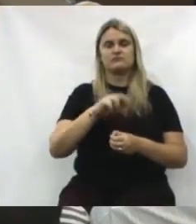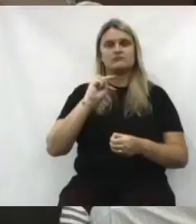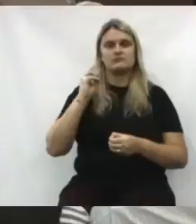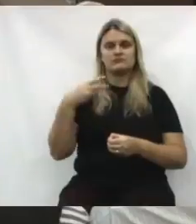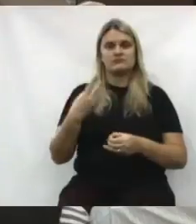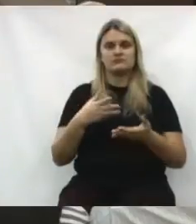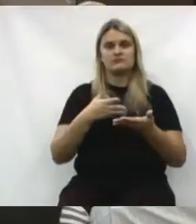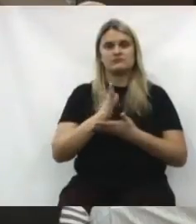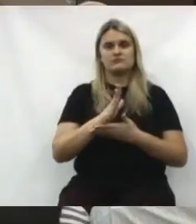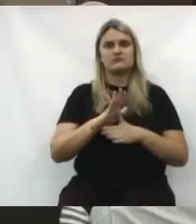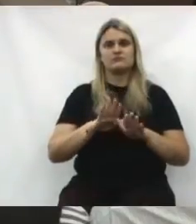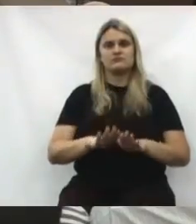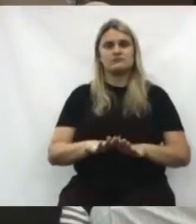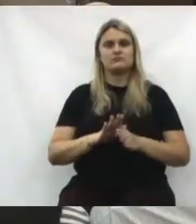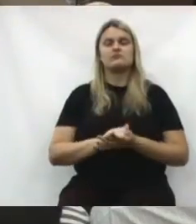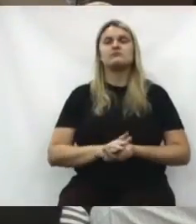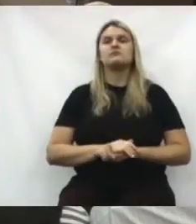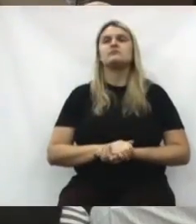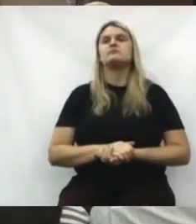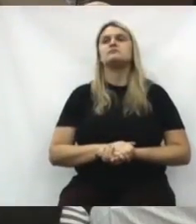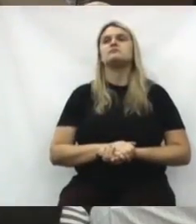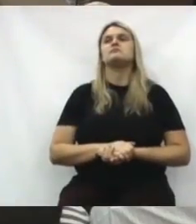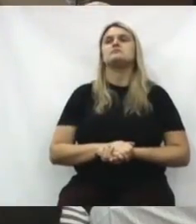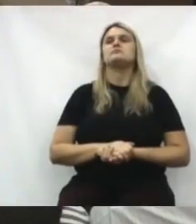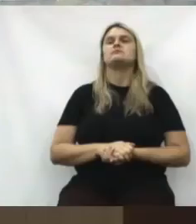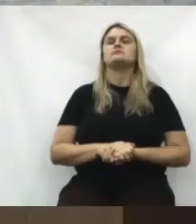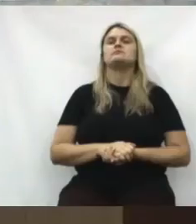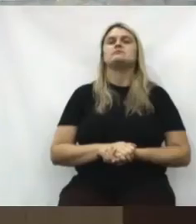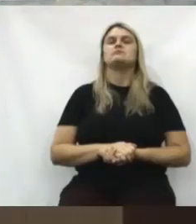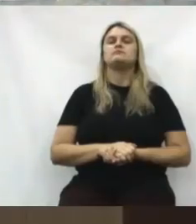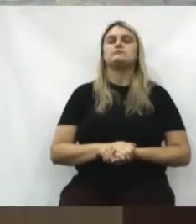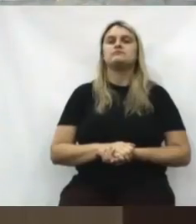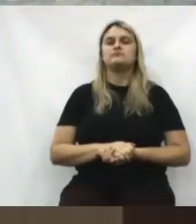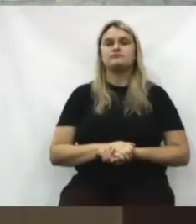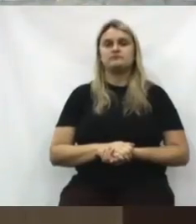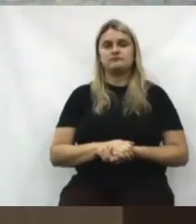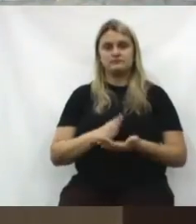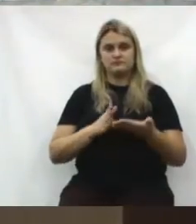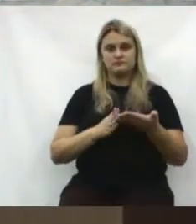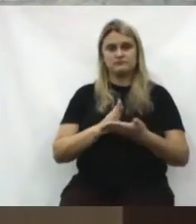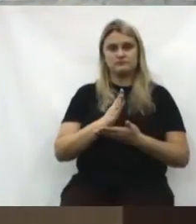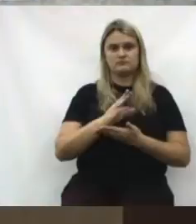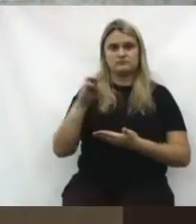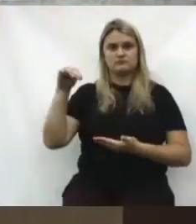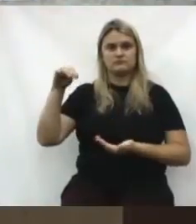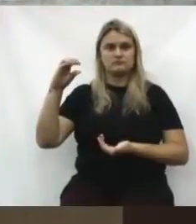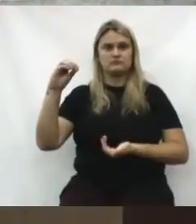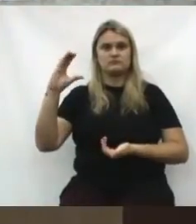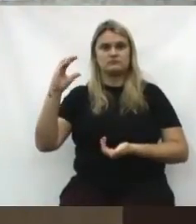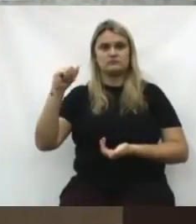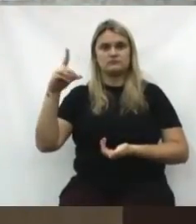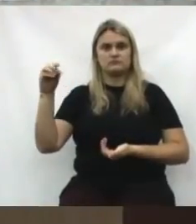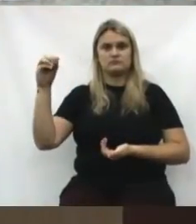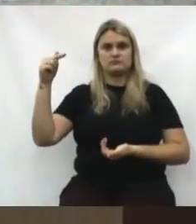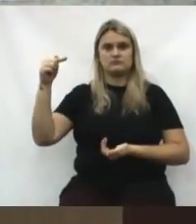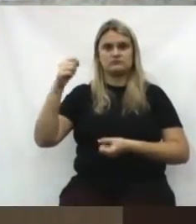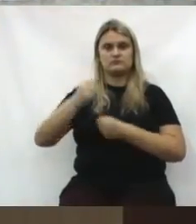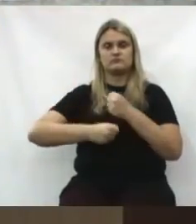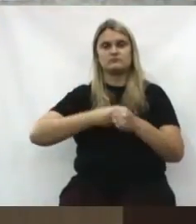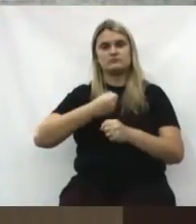em votação. Senhores vereadores que aprovam, permaneçam como estão. Aprovado, então, a moção número